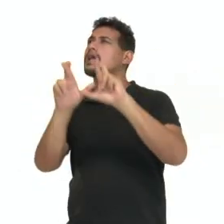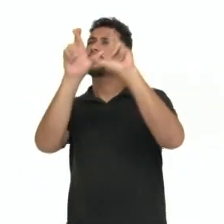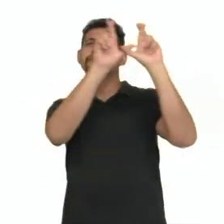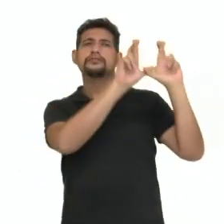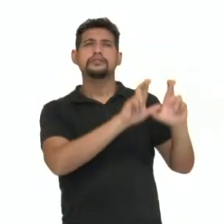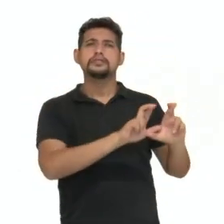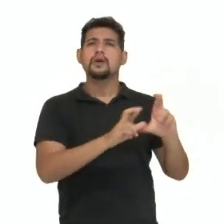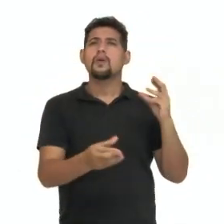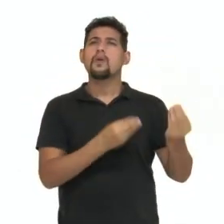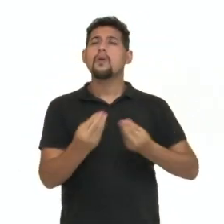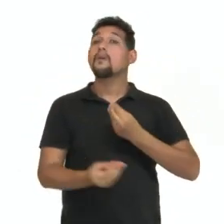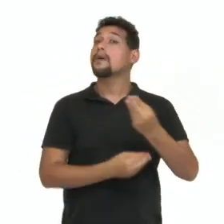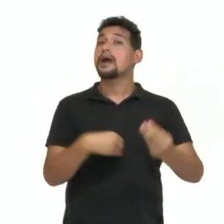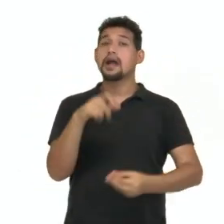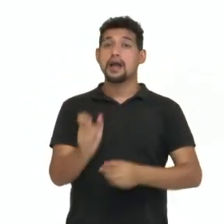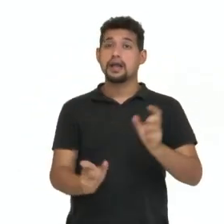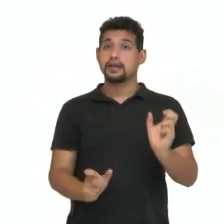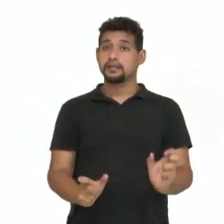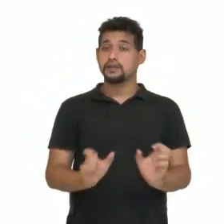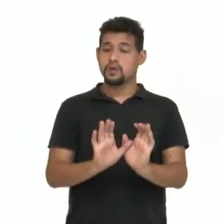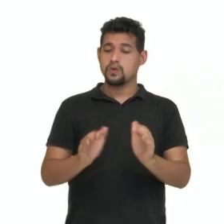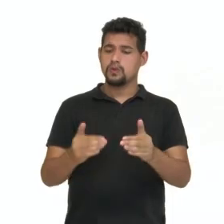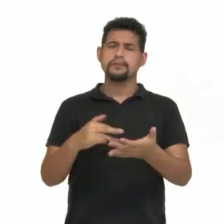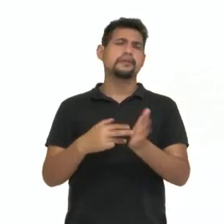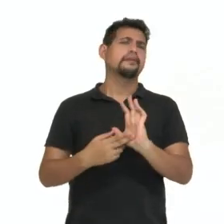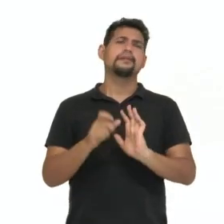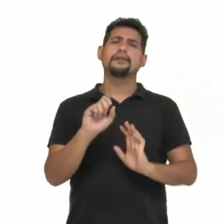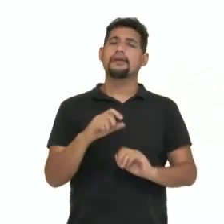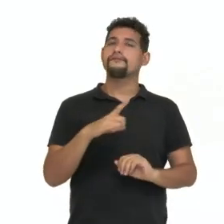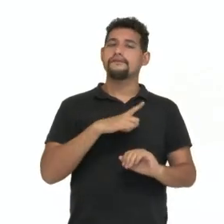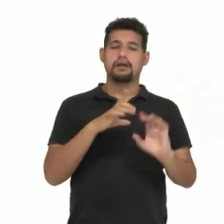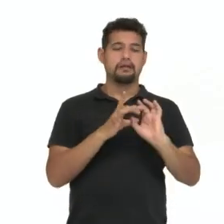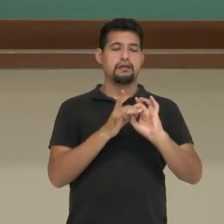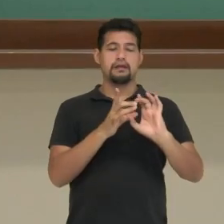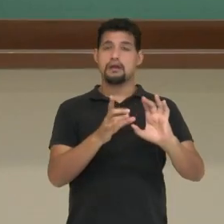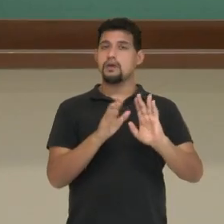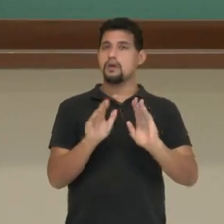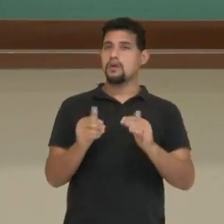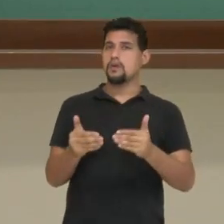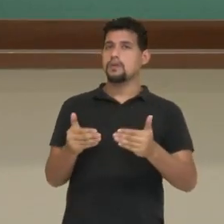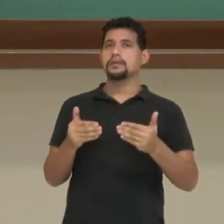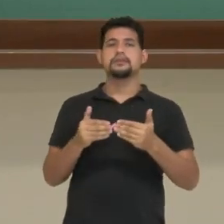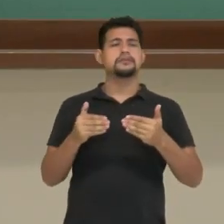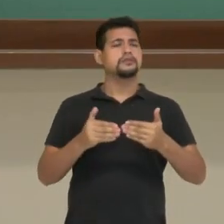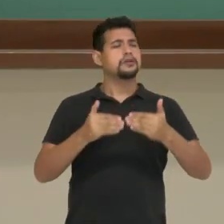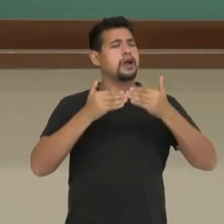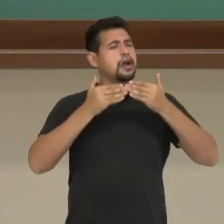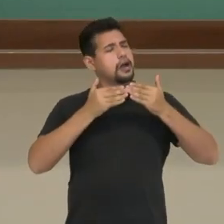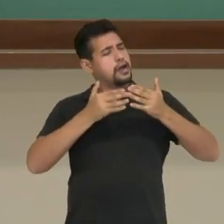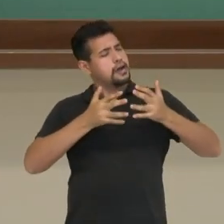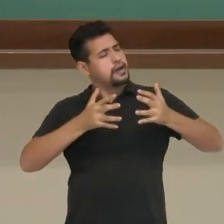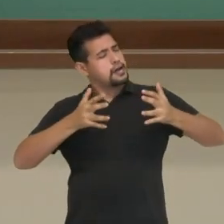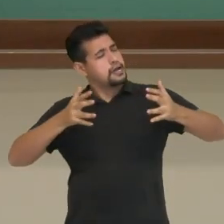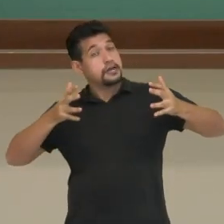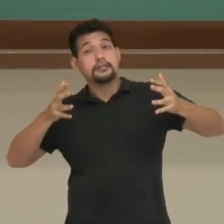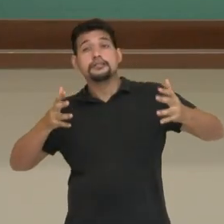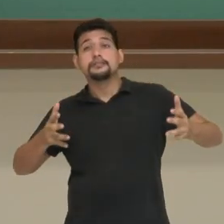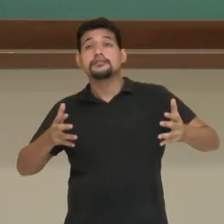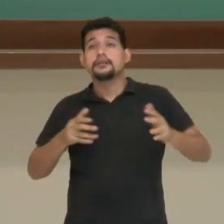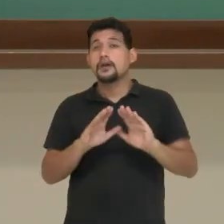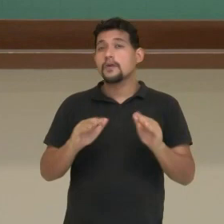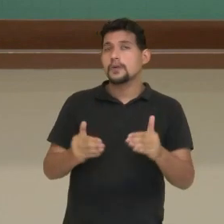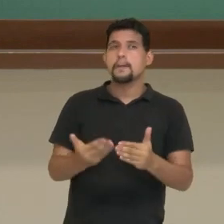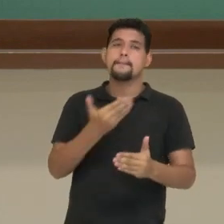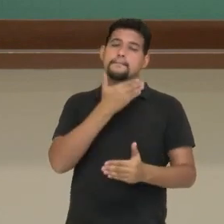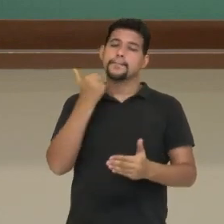as características que esse grupo tem é que vão permitir com que esse grupo seja tão vasto, né? É o grupo que melhor se